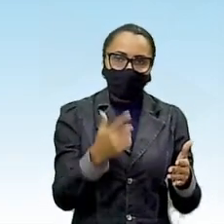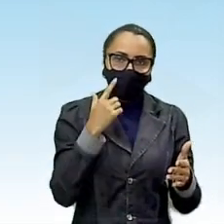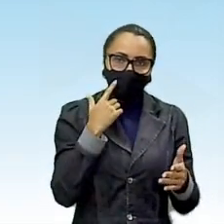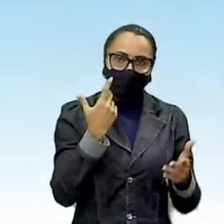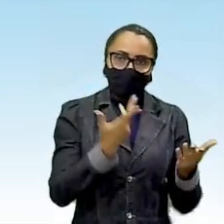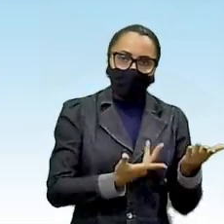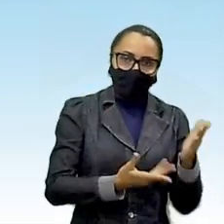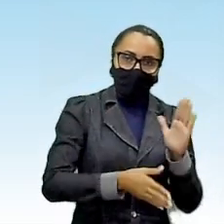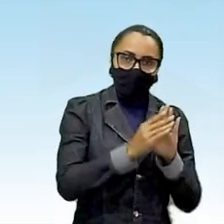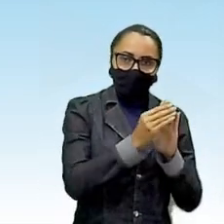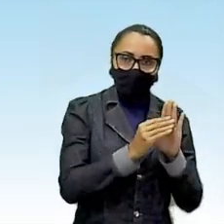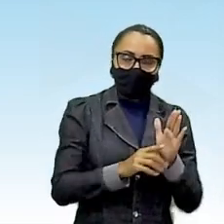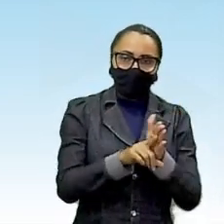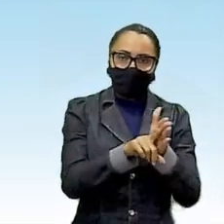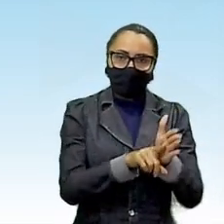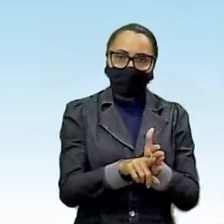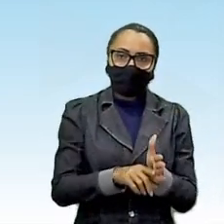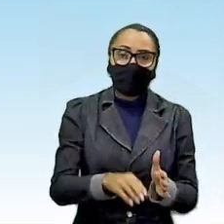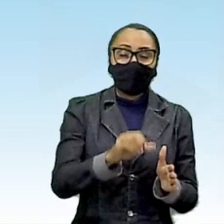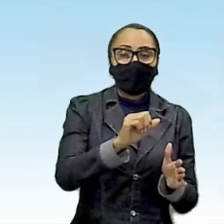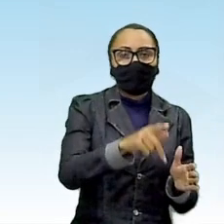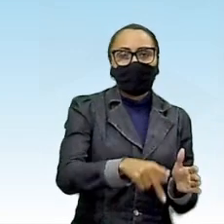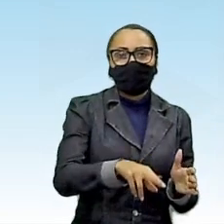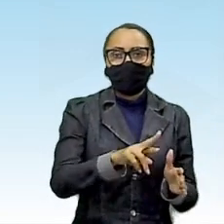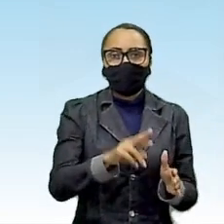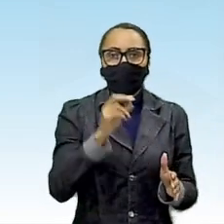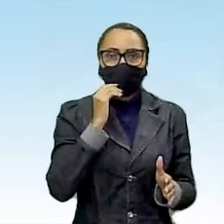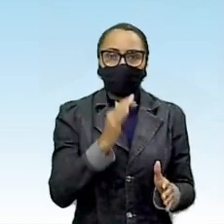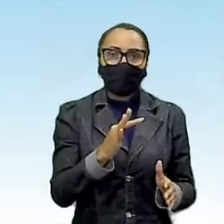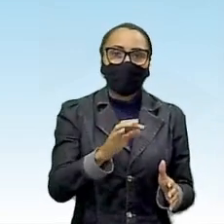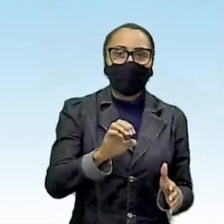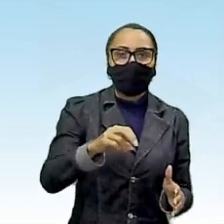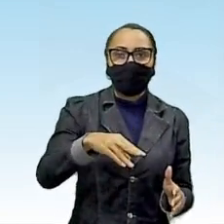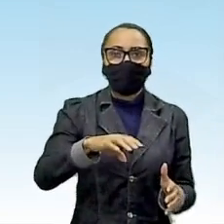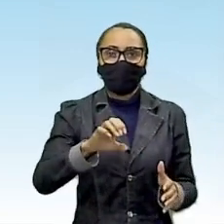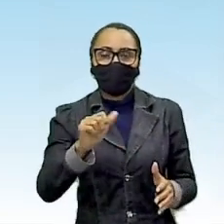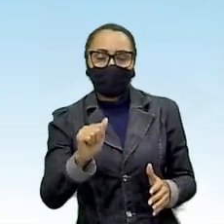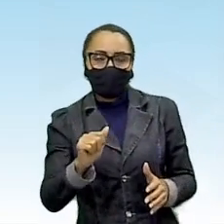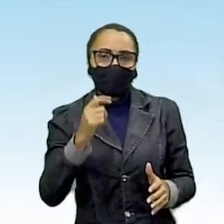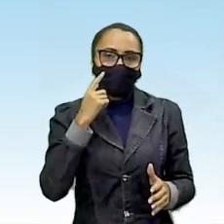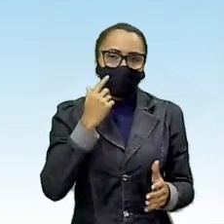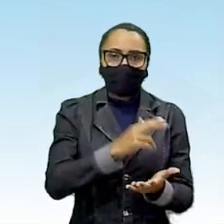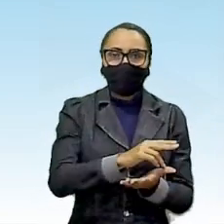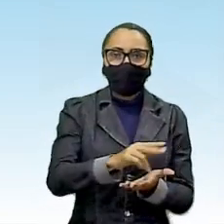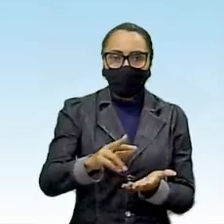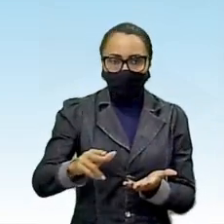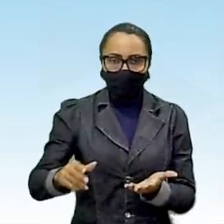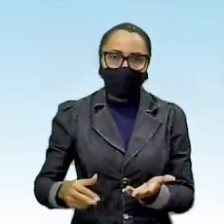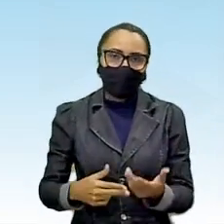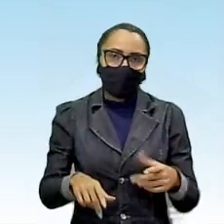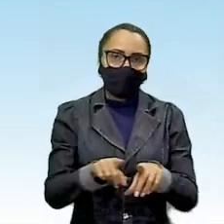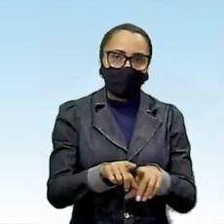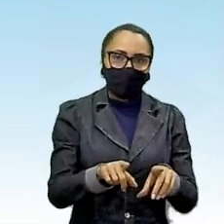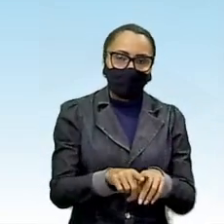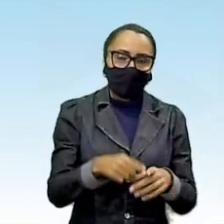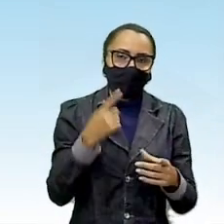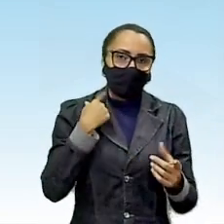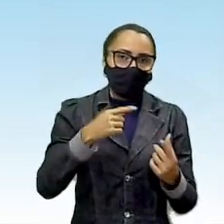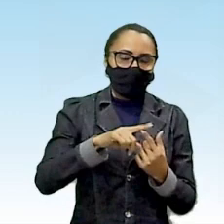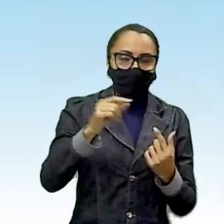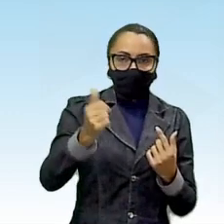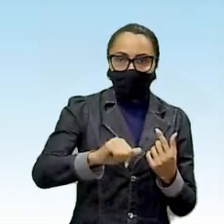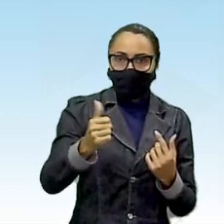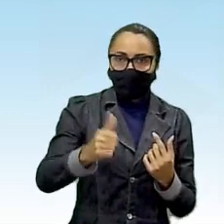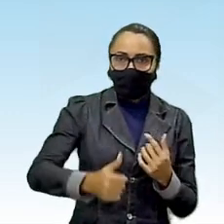levantamento de risco, como o APR, como o FEMEA, como o RASOP, dentre outras, né, para fazer esse tipo de